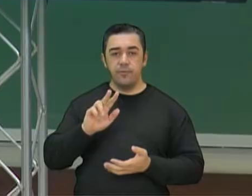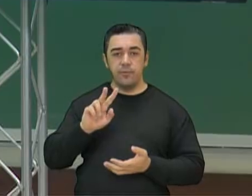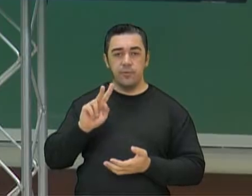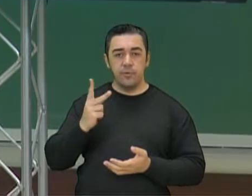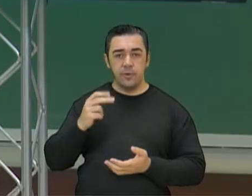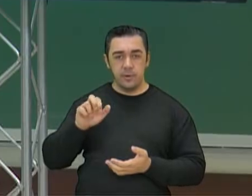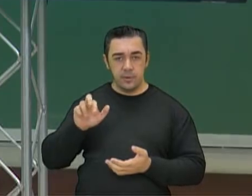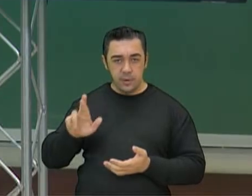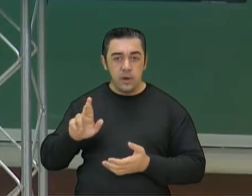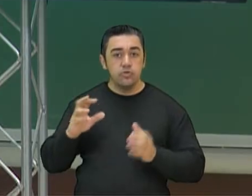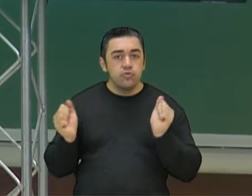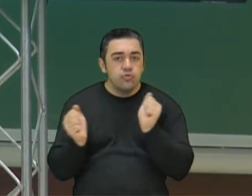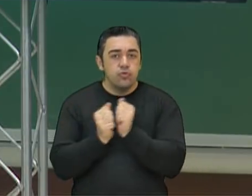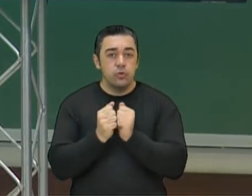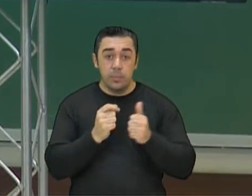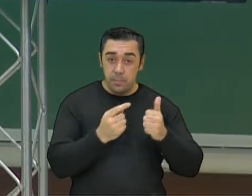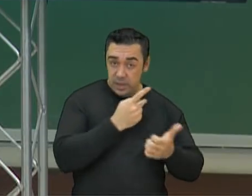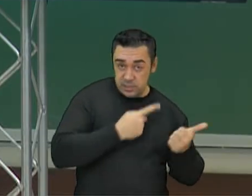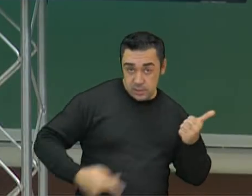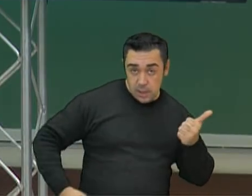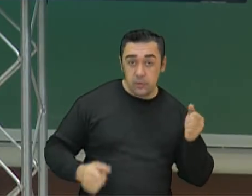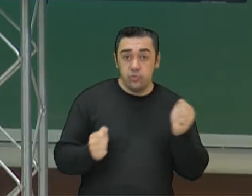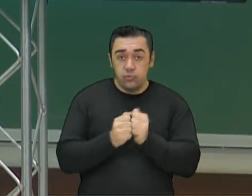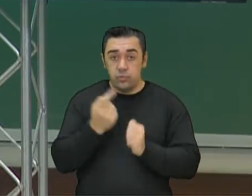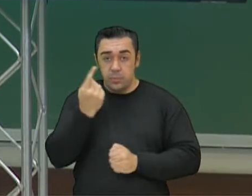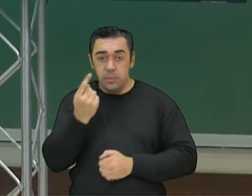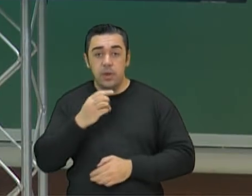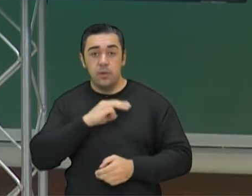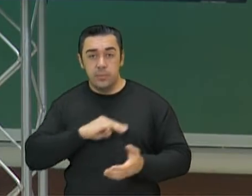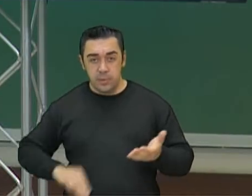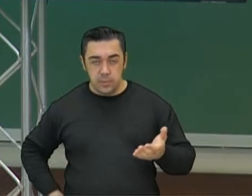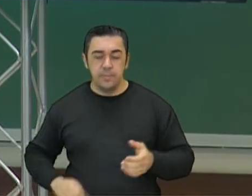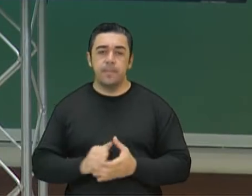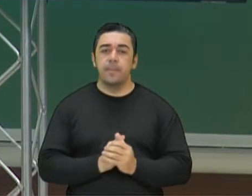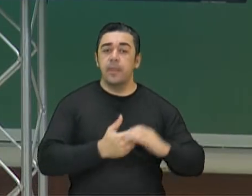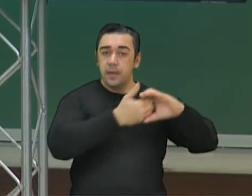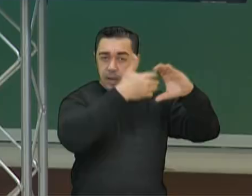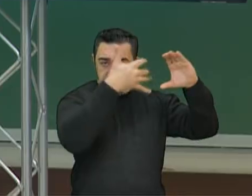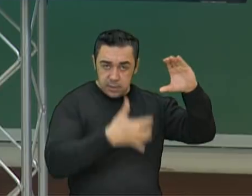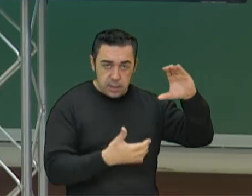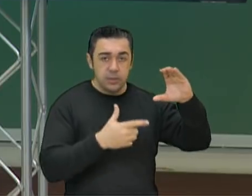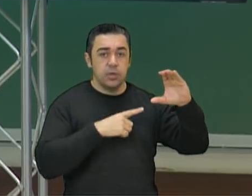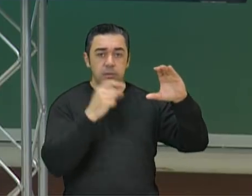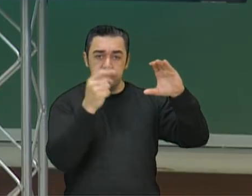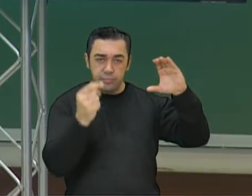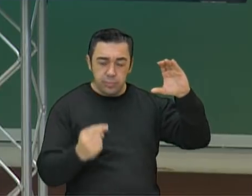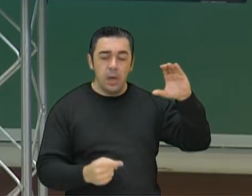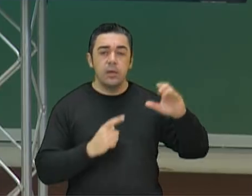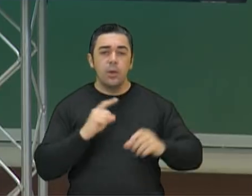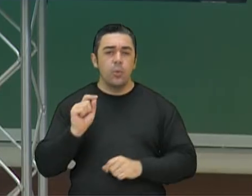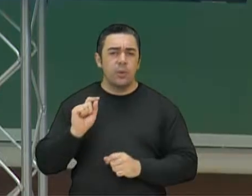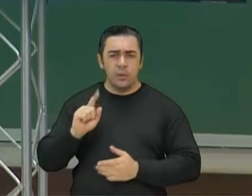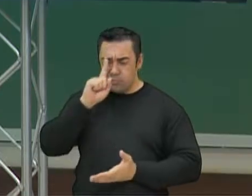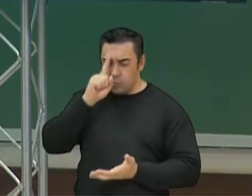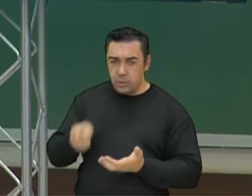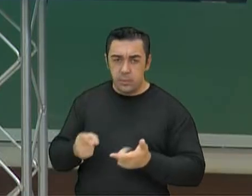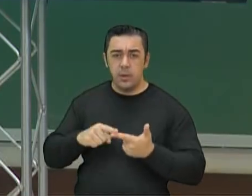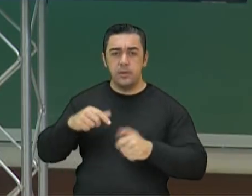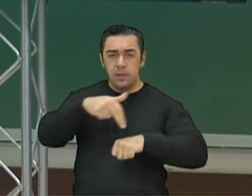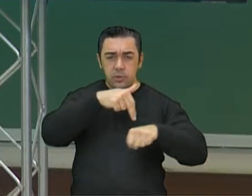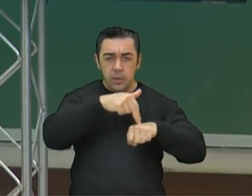juntos no mesmo cargo. Características do governo nazista, entre outras, totalitarismo,